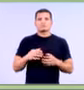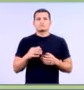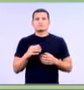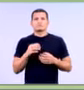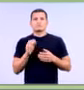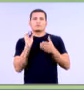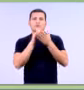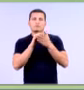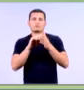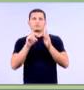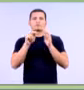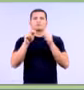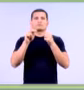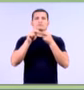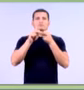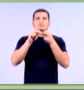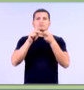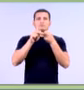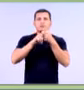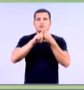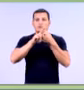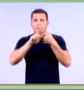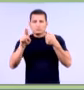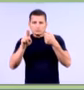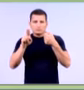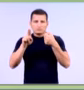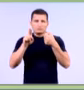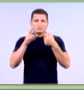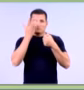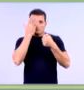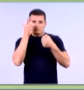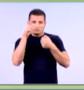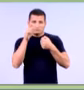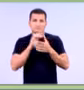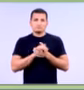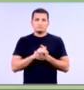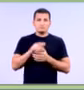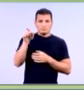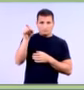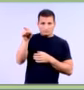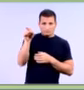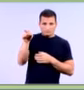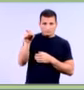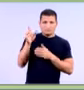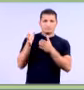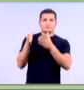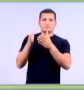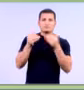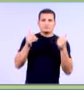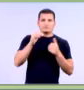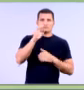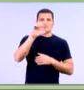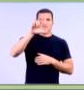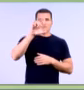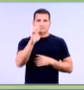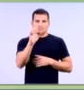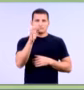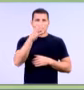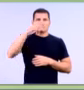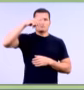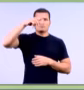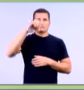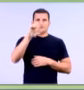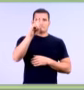um pronome que vai facilitar vocês. Ele pediu. Não poderia ser, por exemplo,